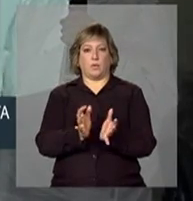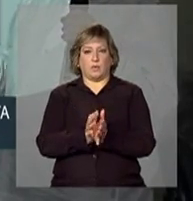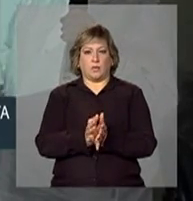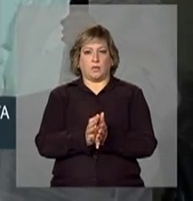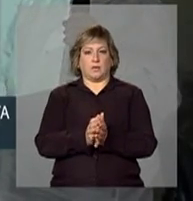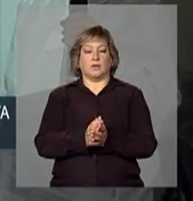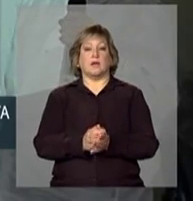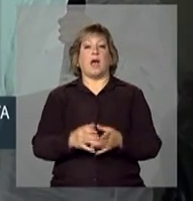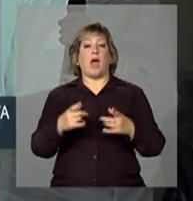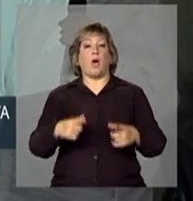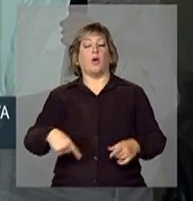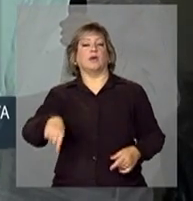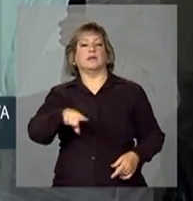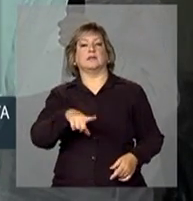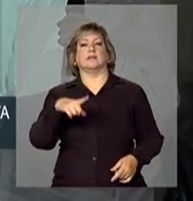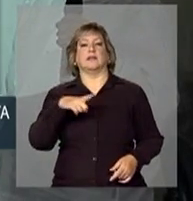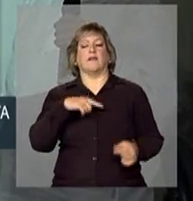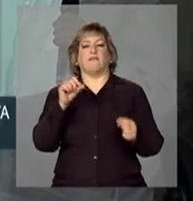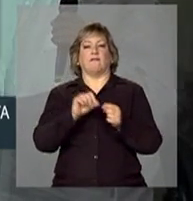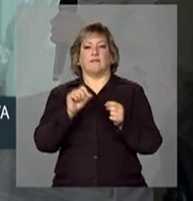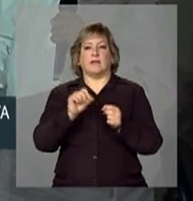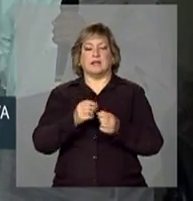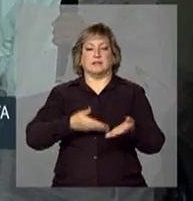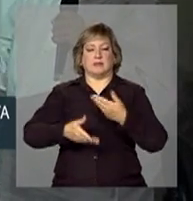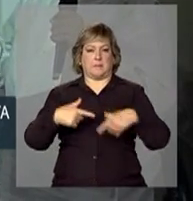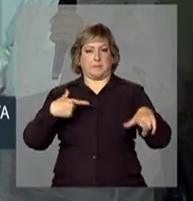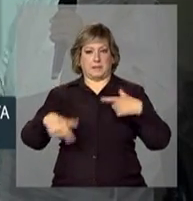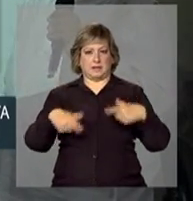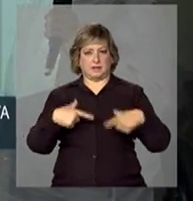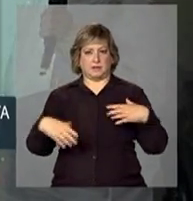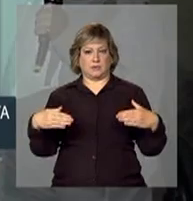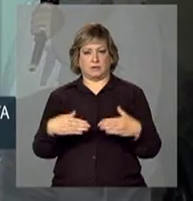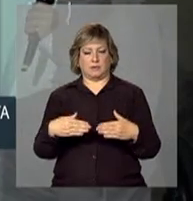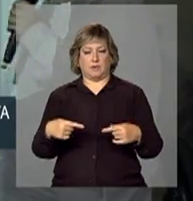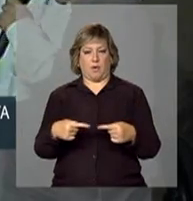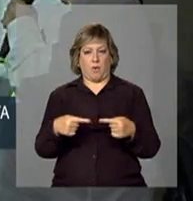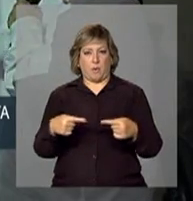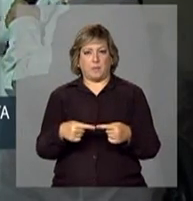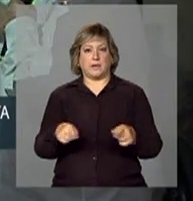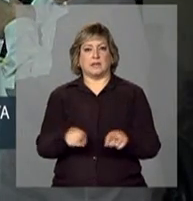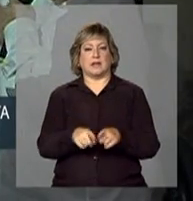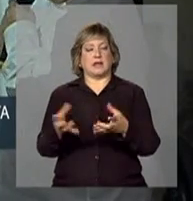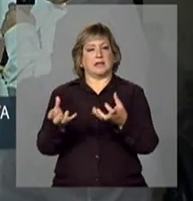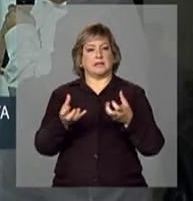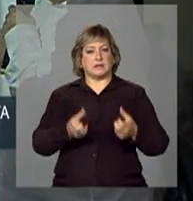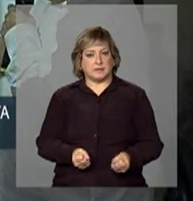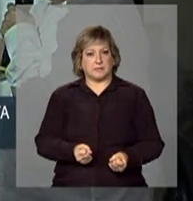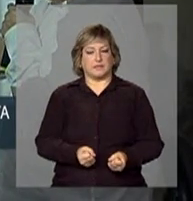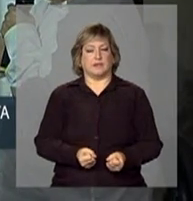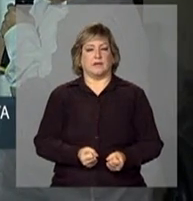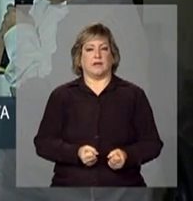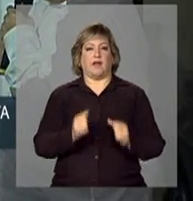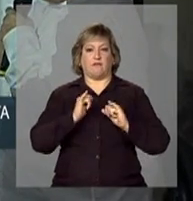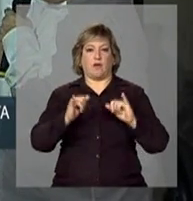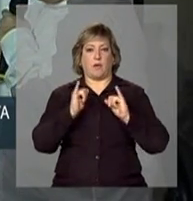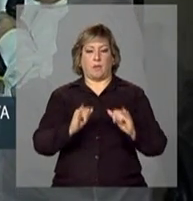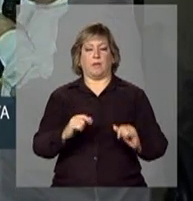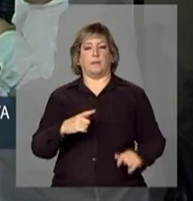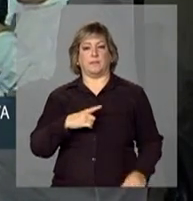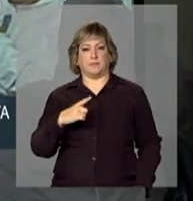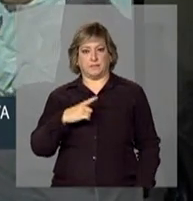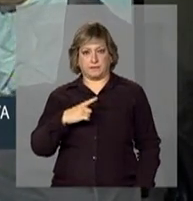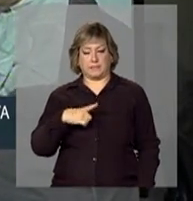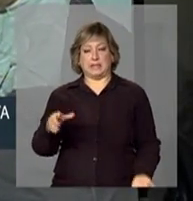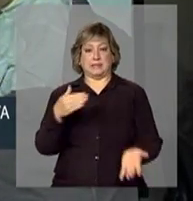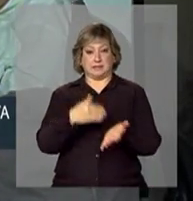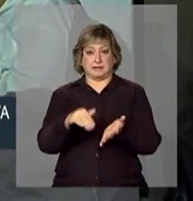também articula as suas missões combinadas e o recebimento de informações. OBAN, Secretaria de Segurança Pública de